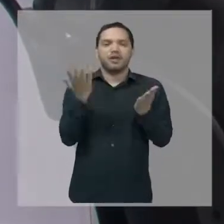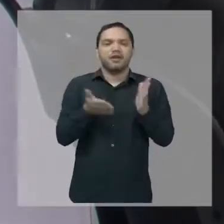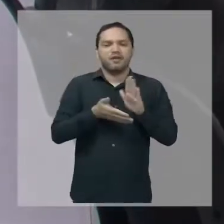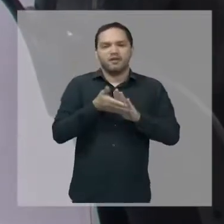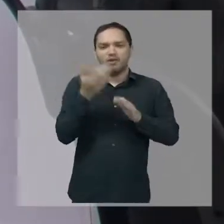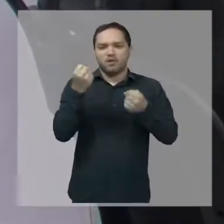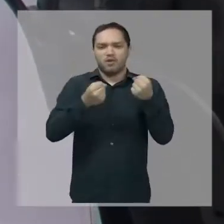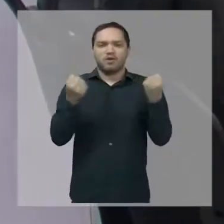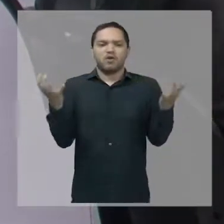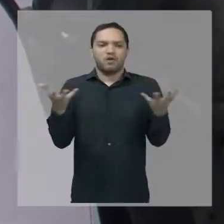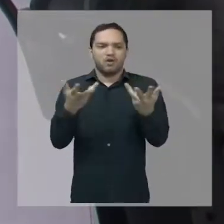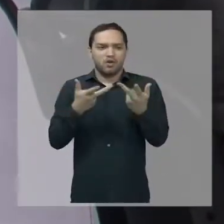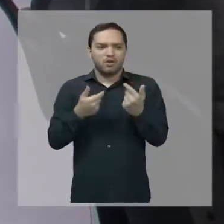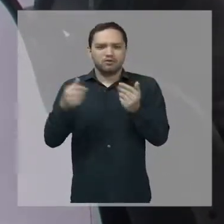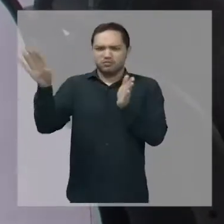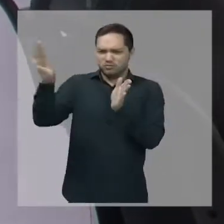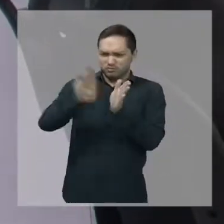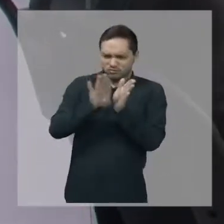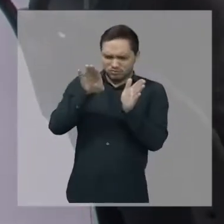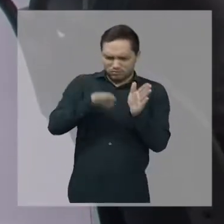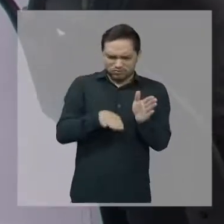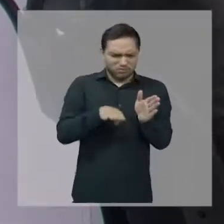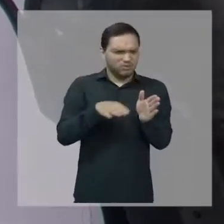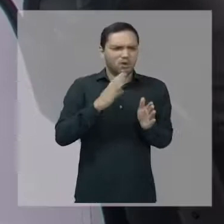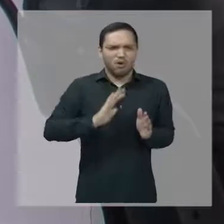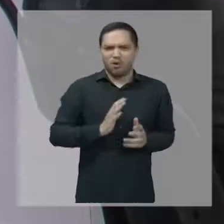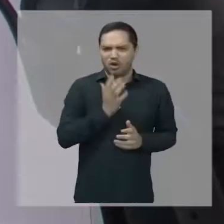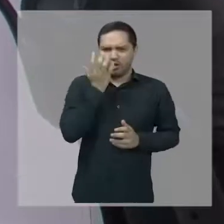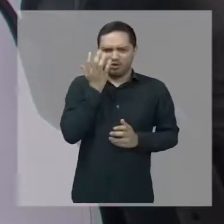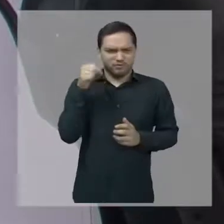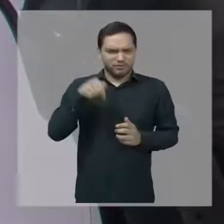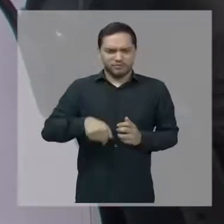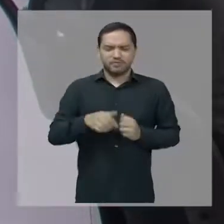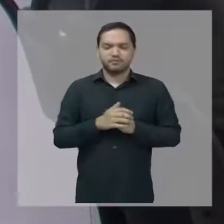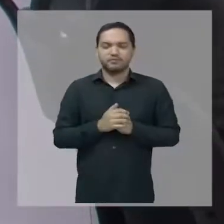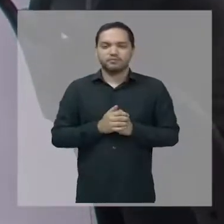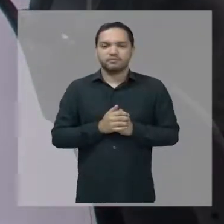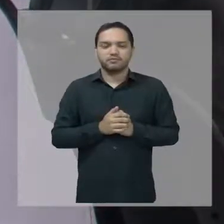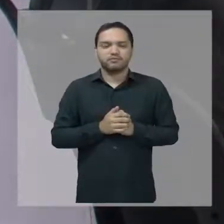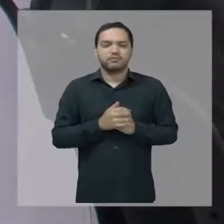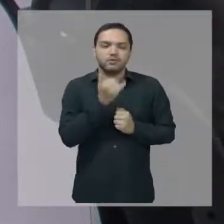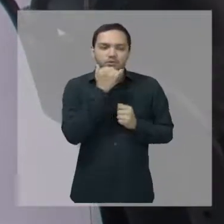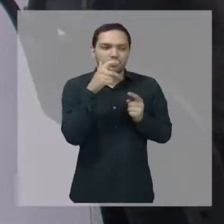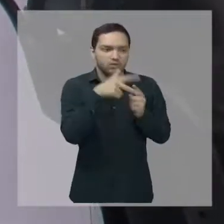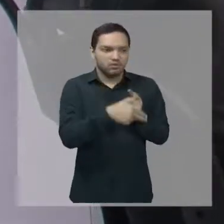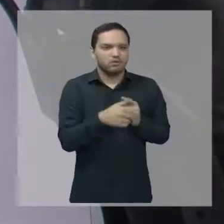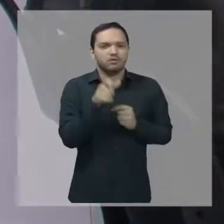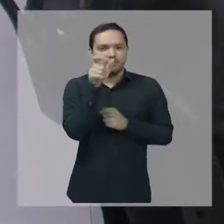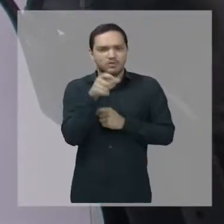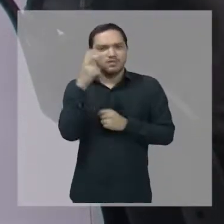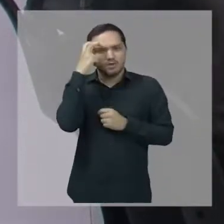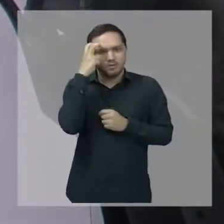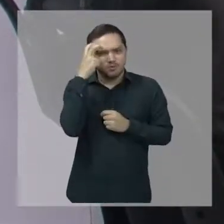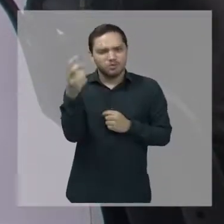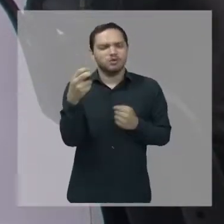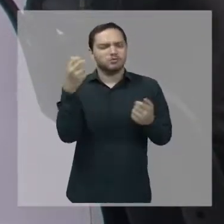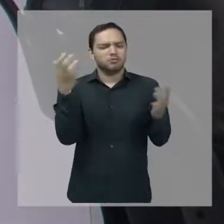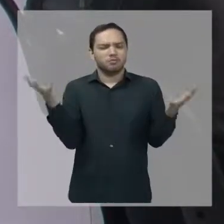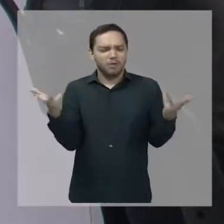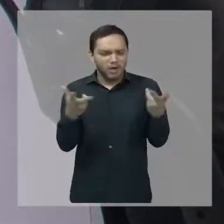viajar, via lá os carros excelentes e tal. Chegava aqui, o carro era uma tragédia. O carro brasileiro. Pedro, desculpa. Você é